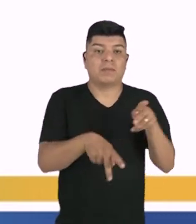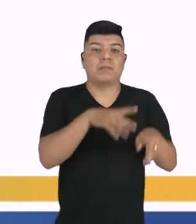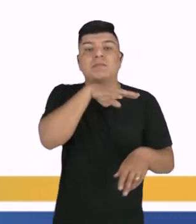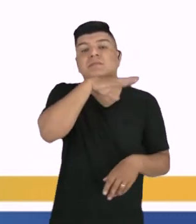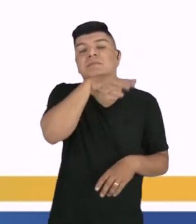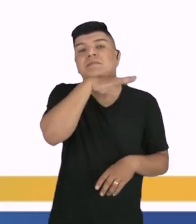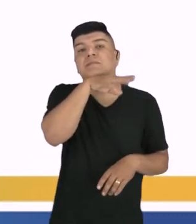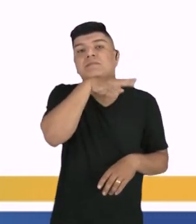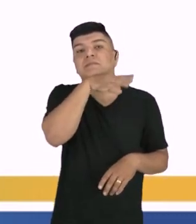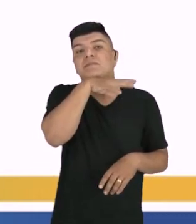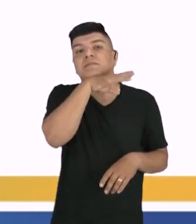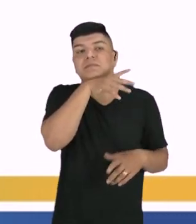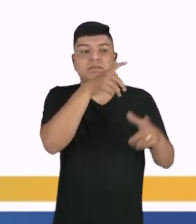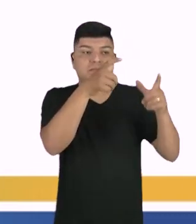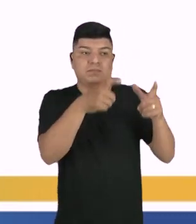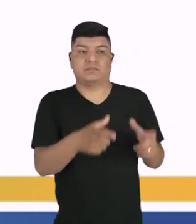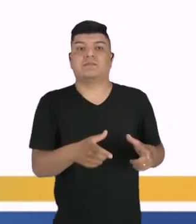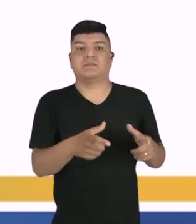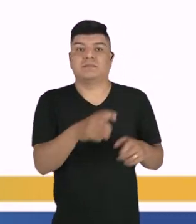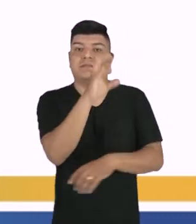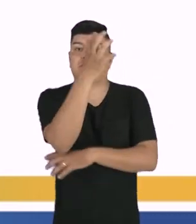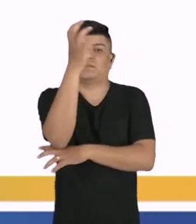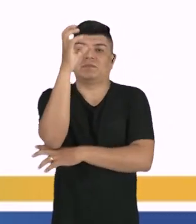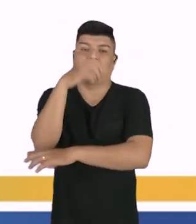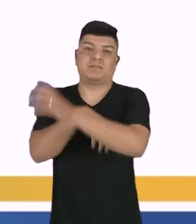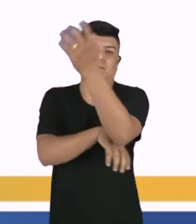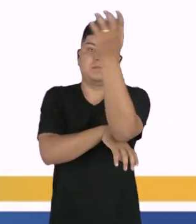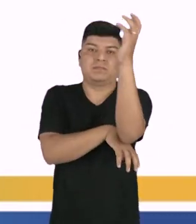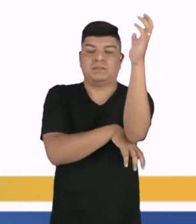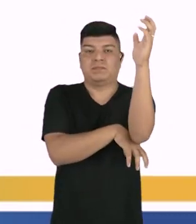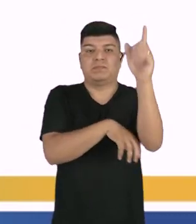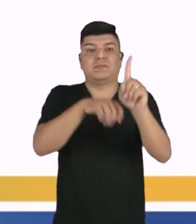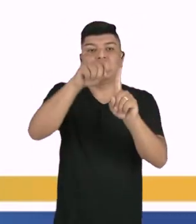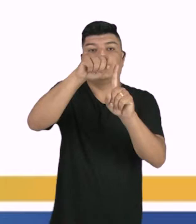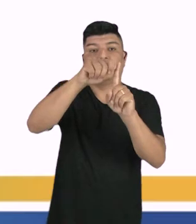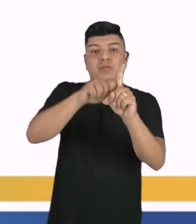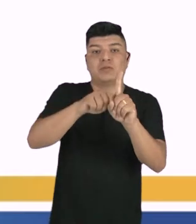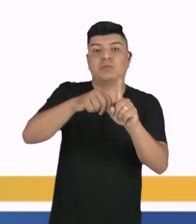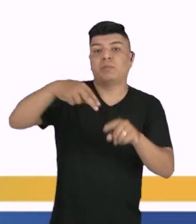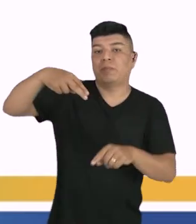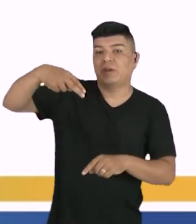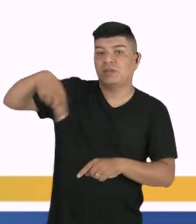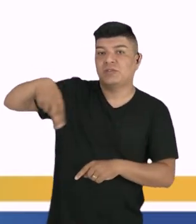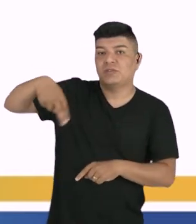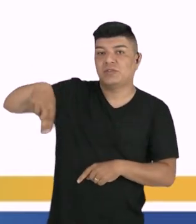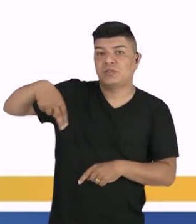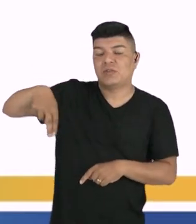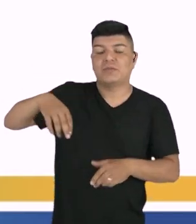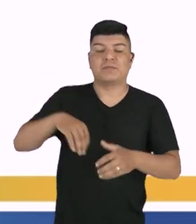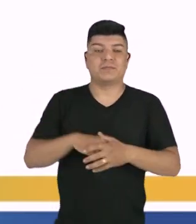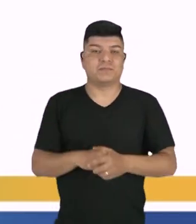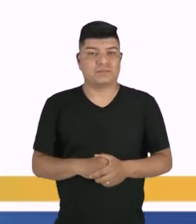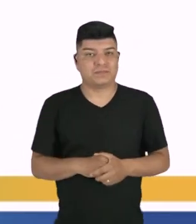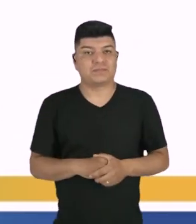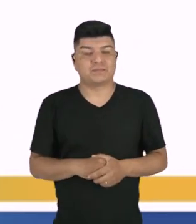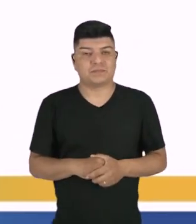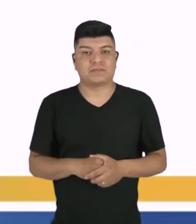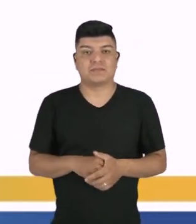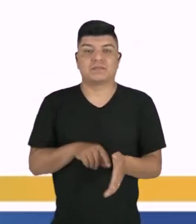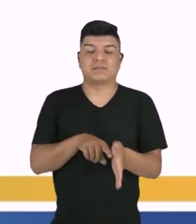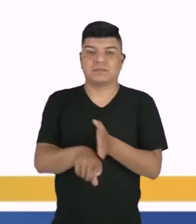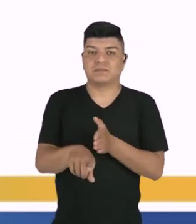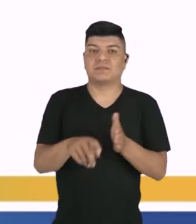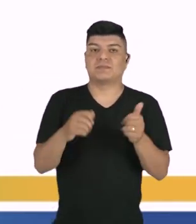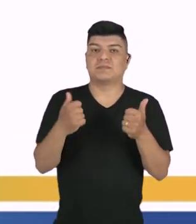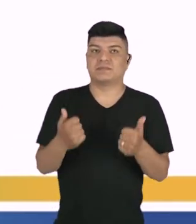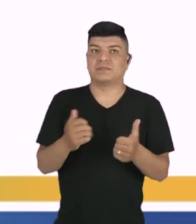de animais dessa espécie na reserva no mês de novembro? Então aqui nós temos uma situação, um